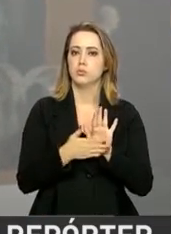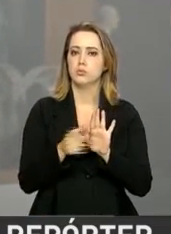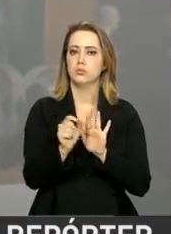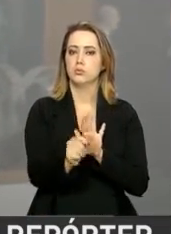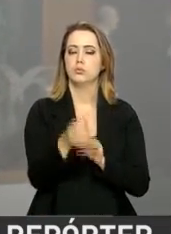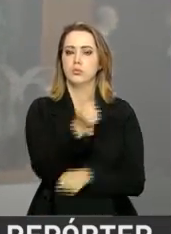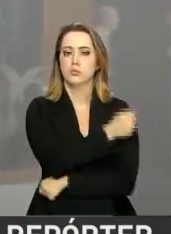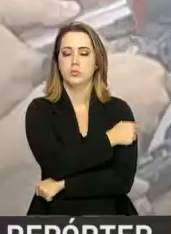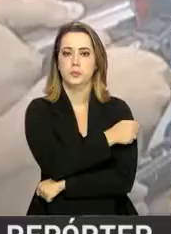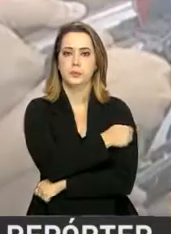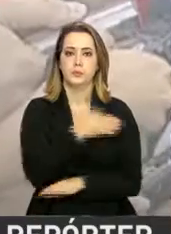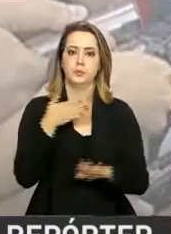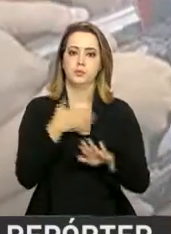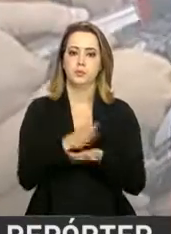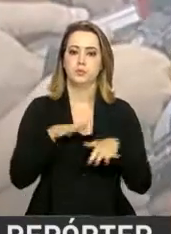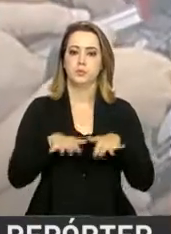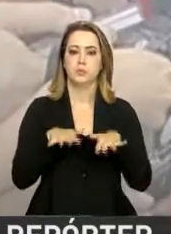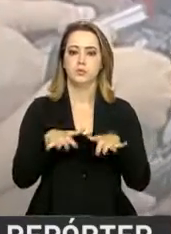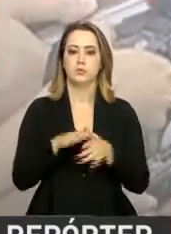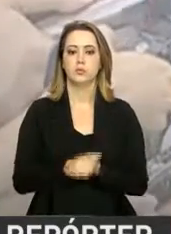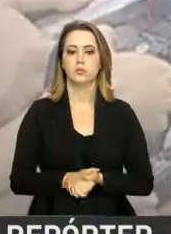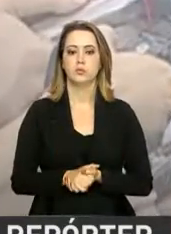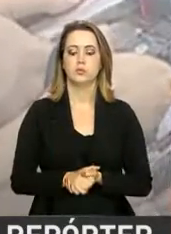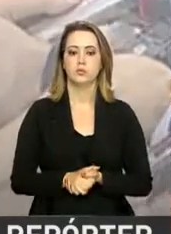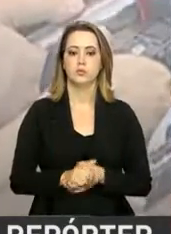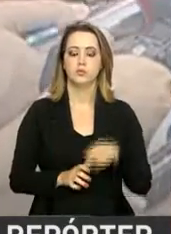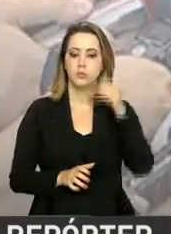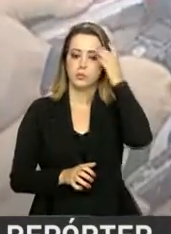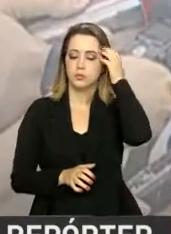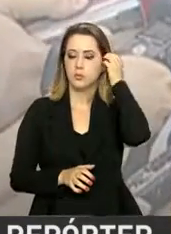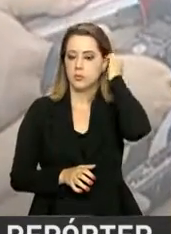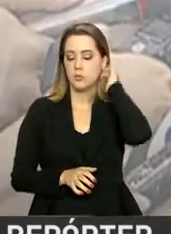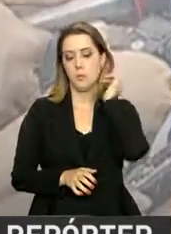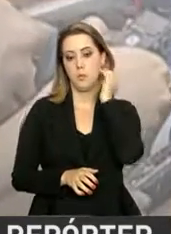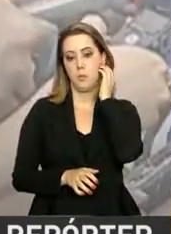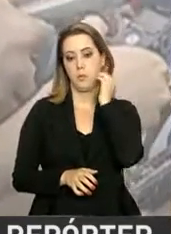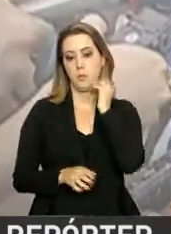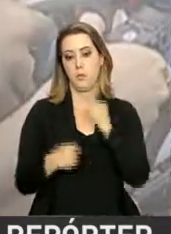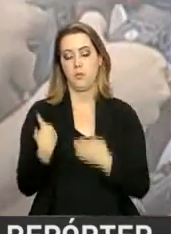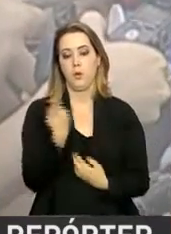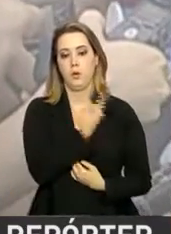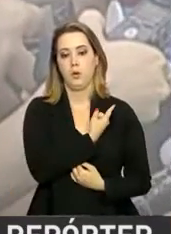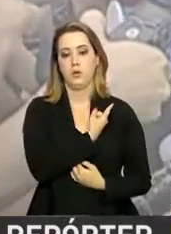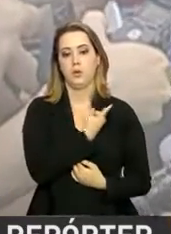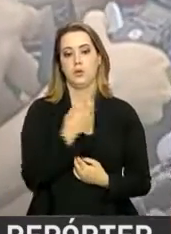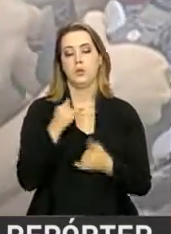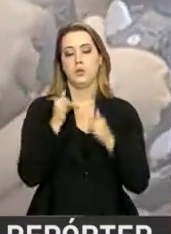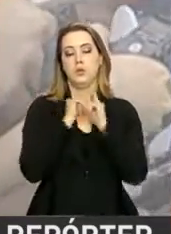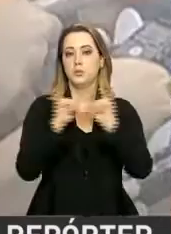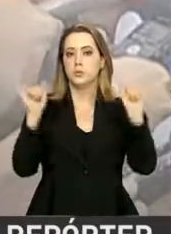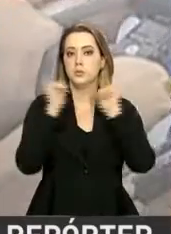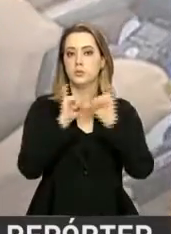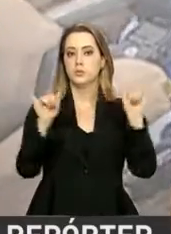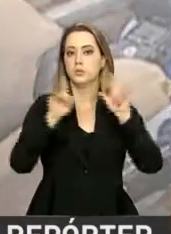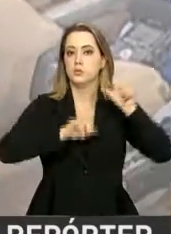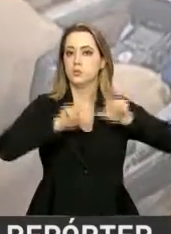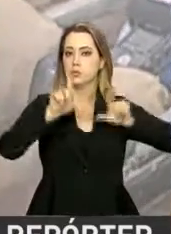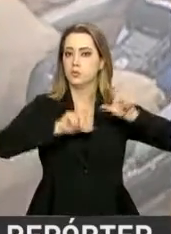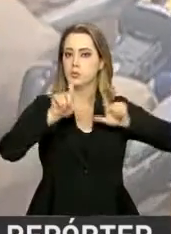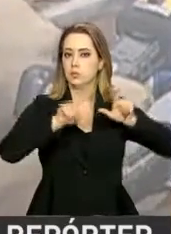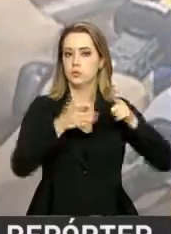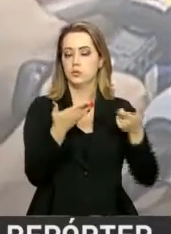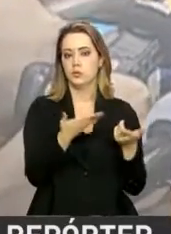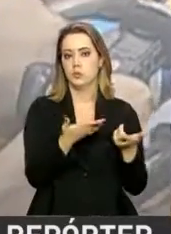escolas nós lançamos uma programação de propaganda institucional na televisão